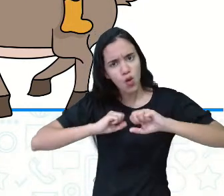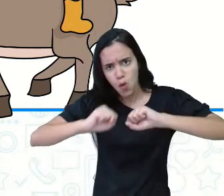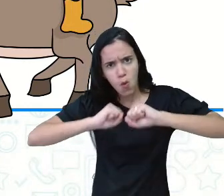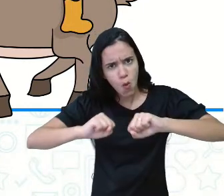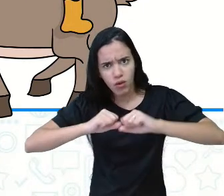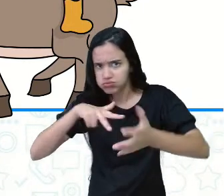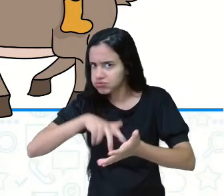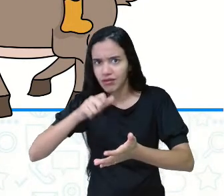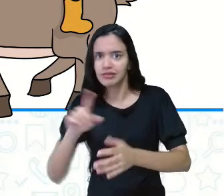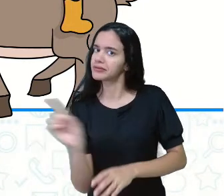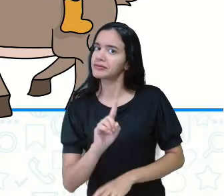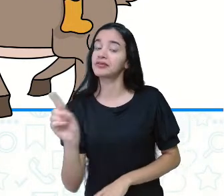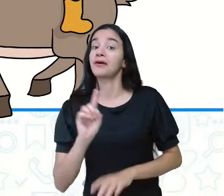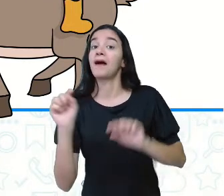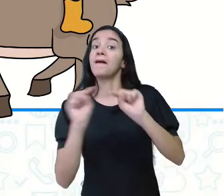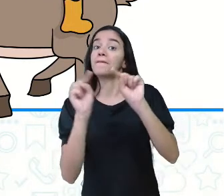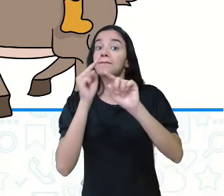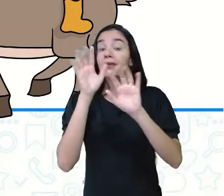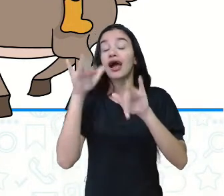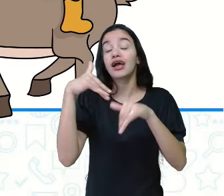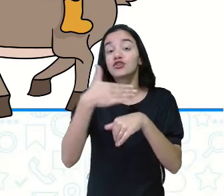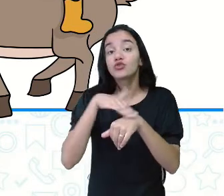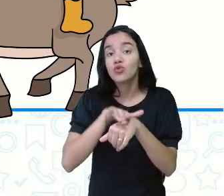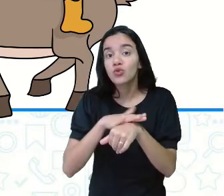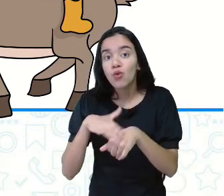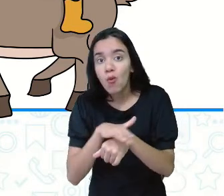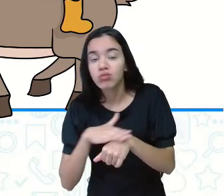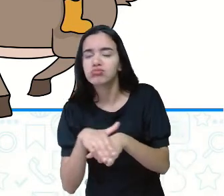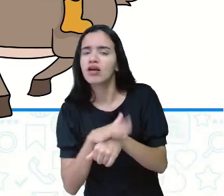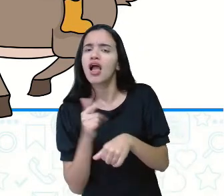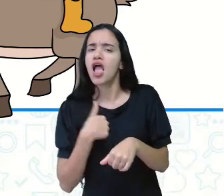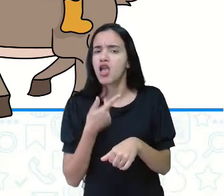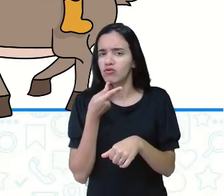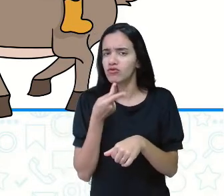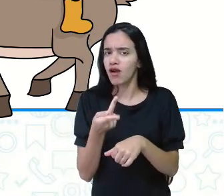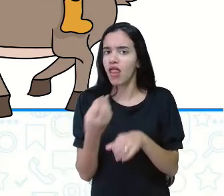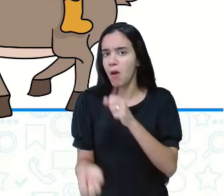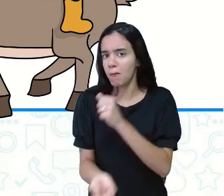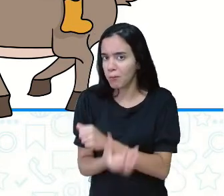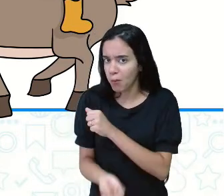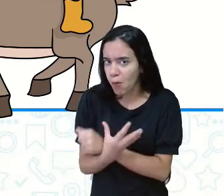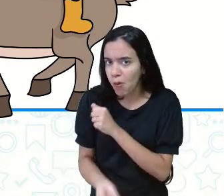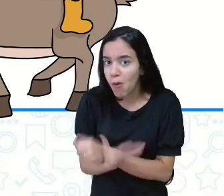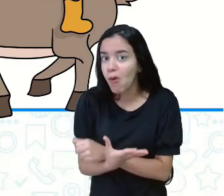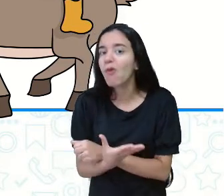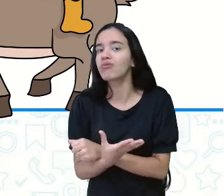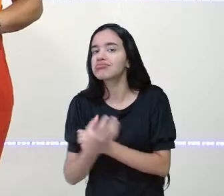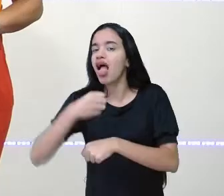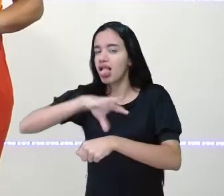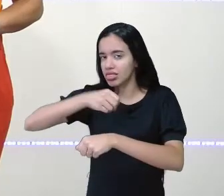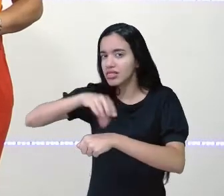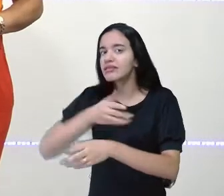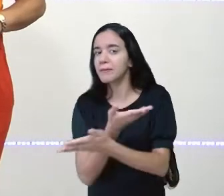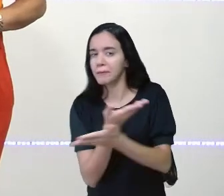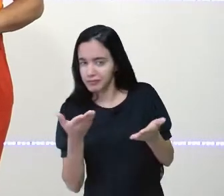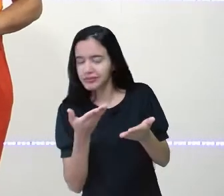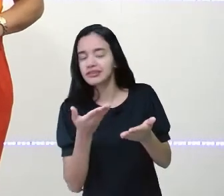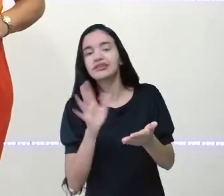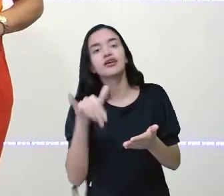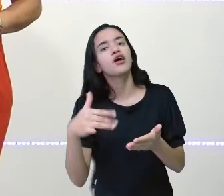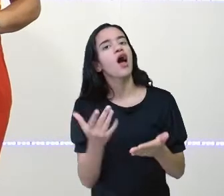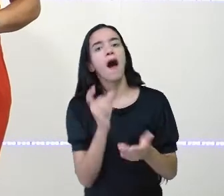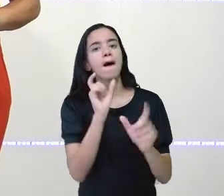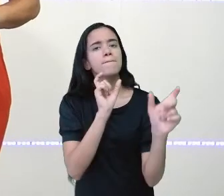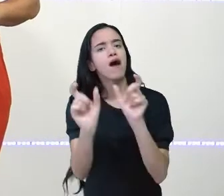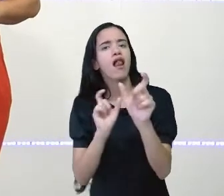nem pule, mas que saiba conversar. Eu já dei aí o spoiler, já dei a dica para vocês. Quais são